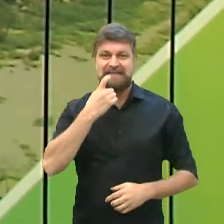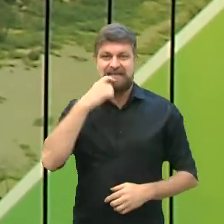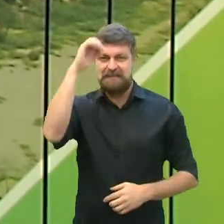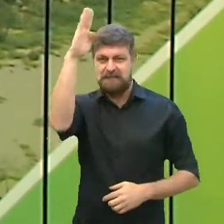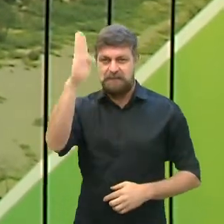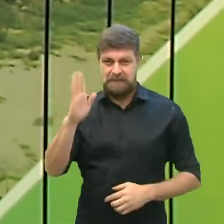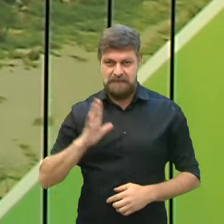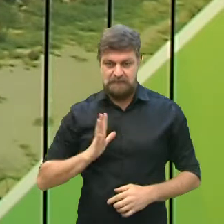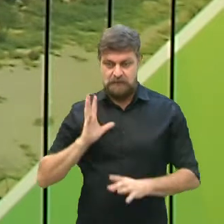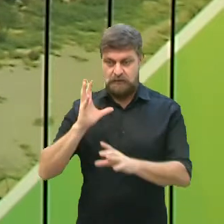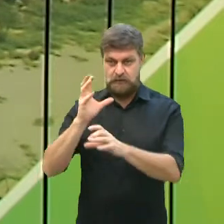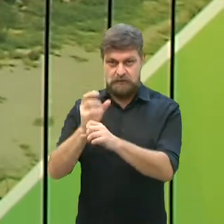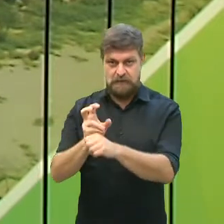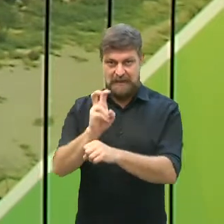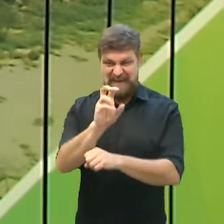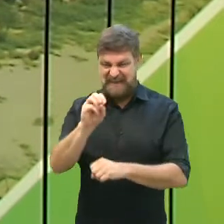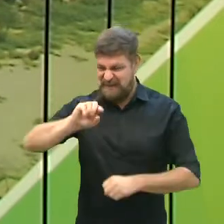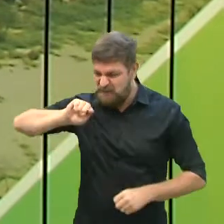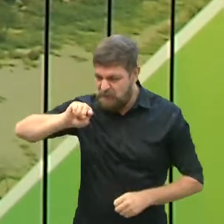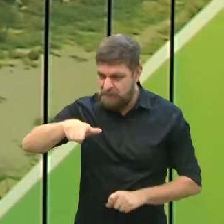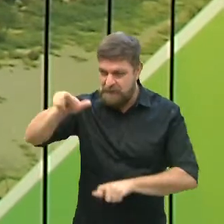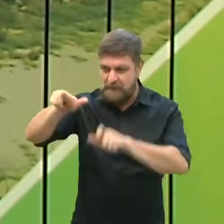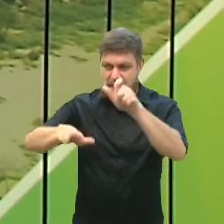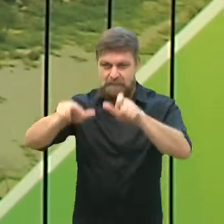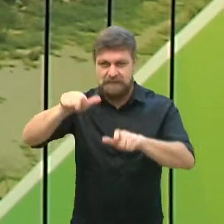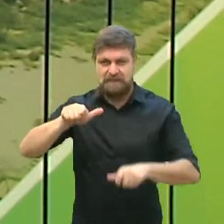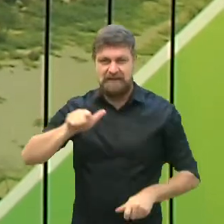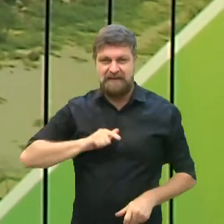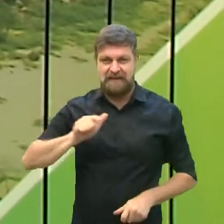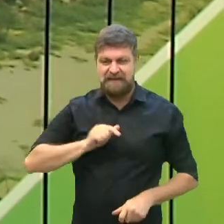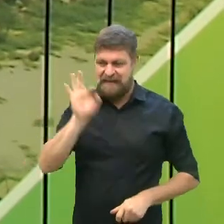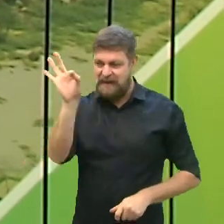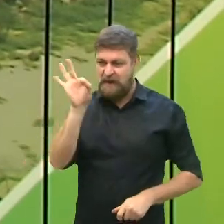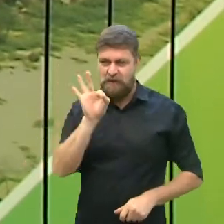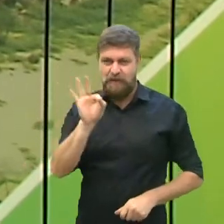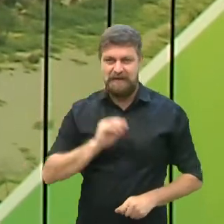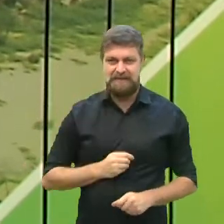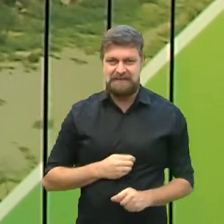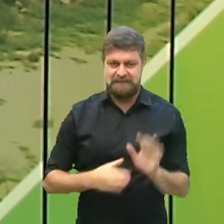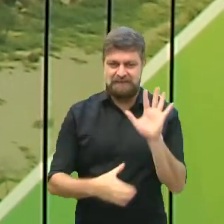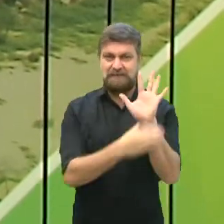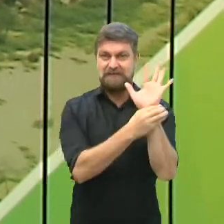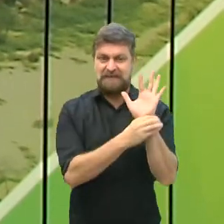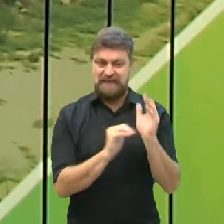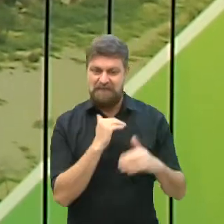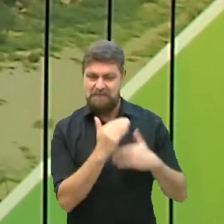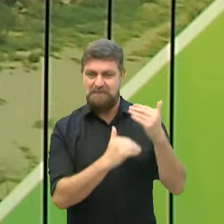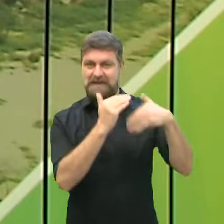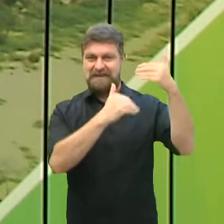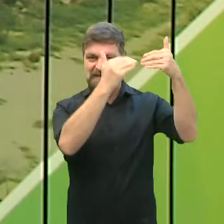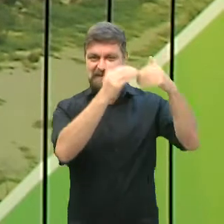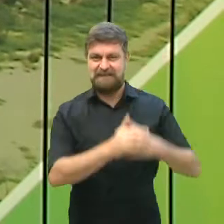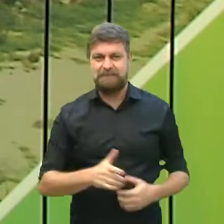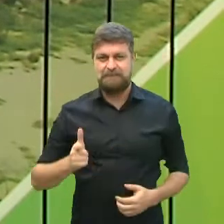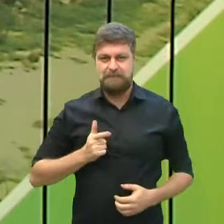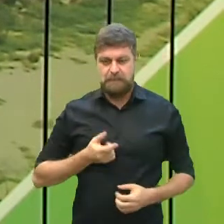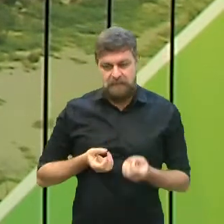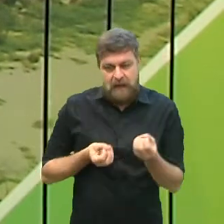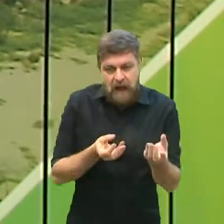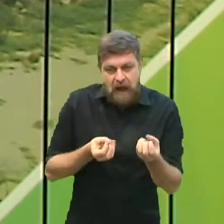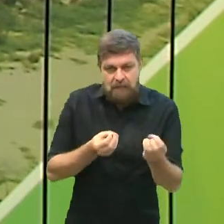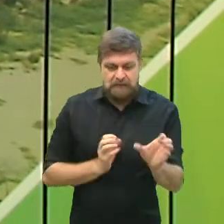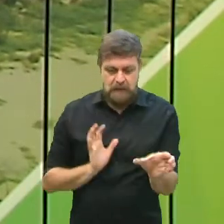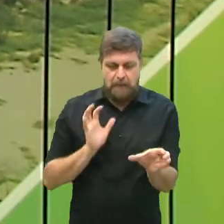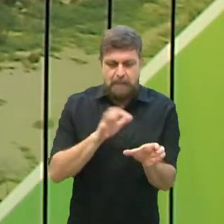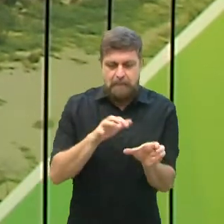Brasil com mais de 500 mil habitantes que apresentam o melhor índice de desenvolvimento sustentável. Esses dados fazem parte